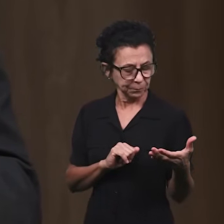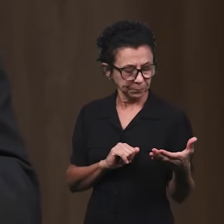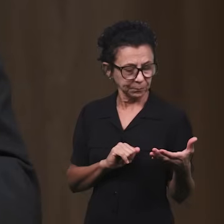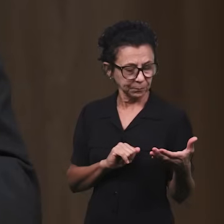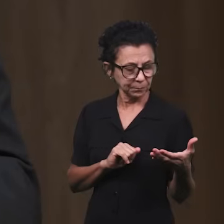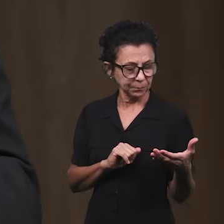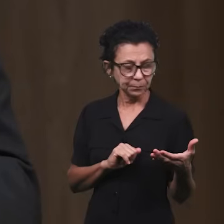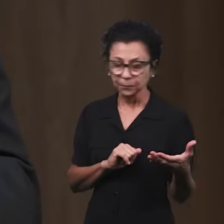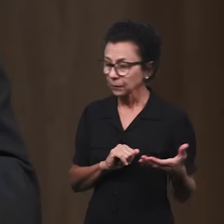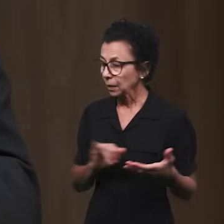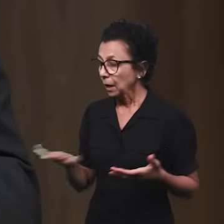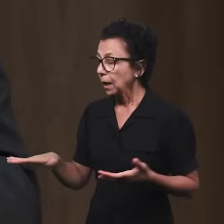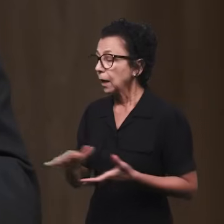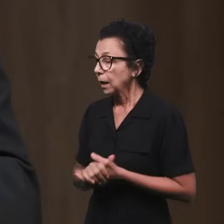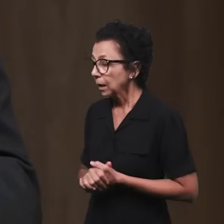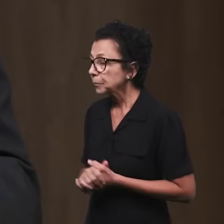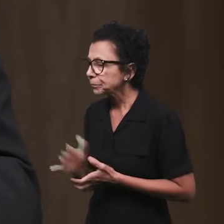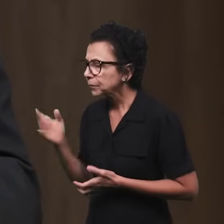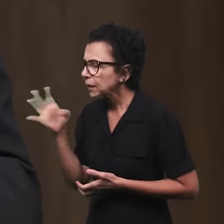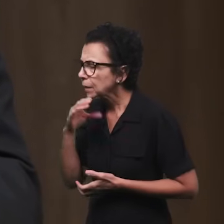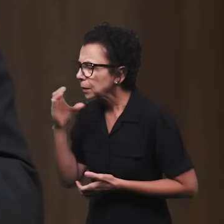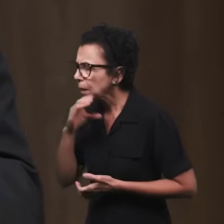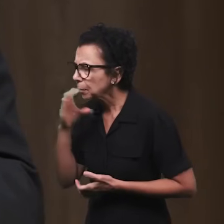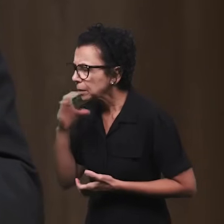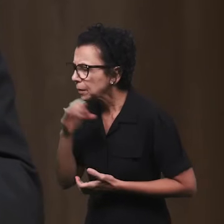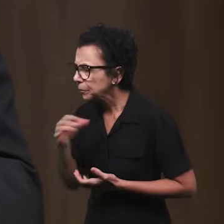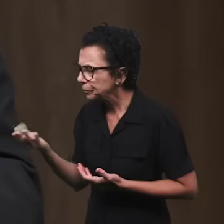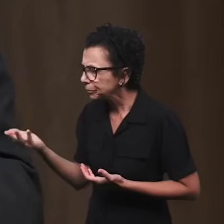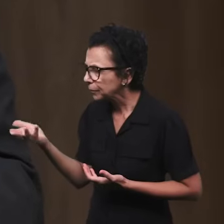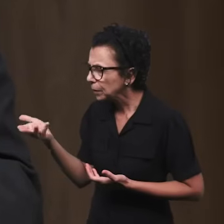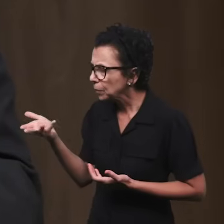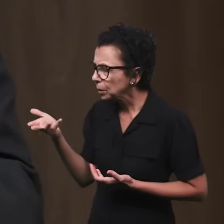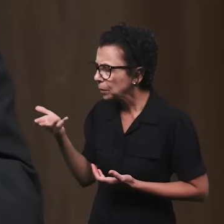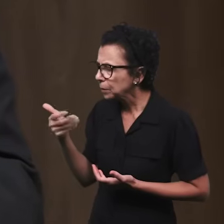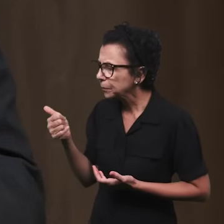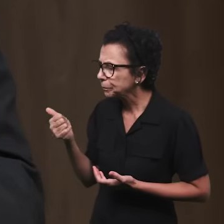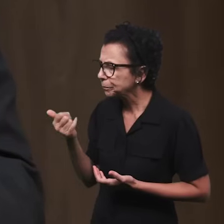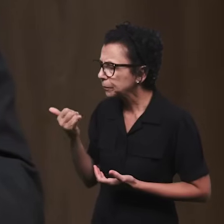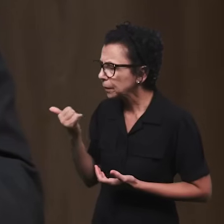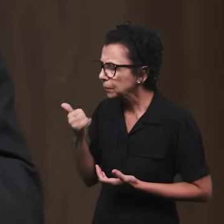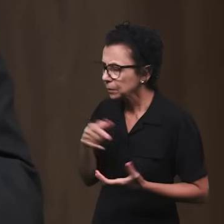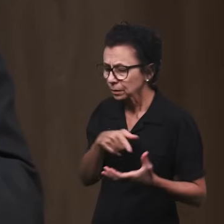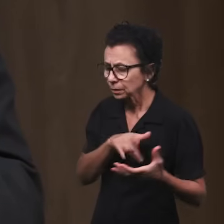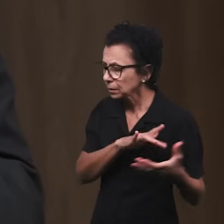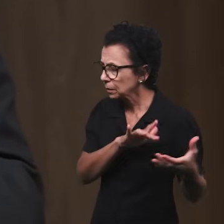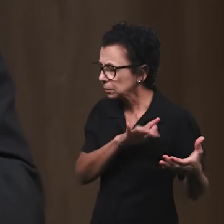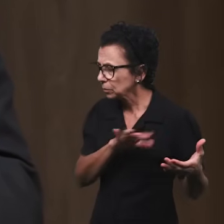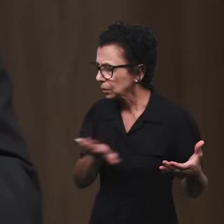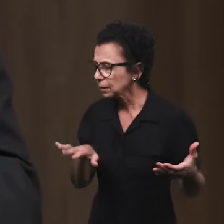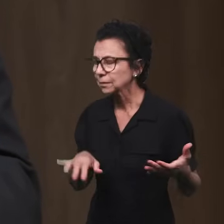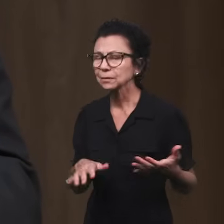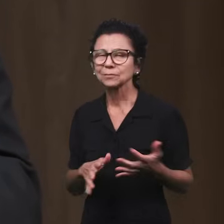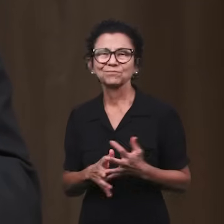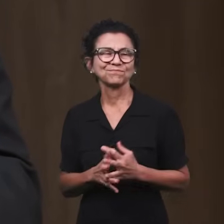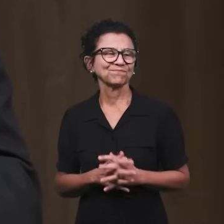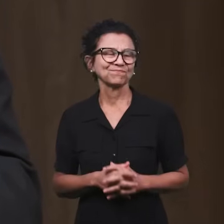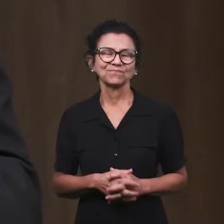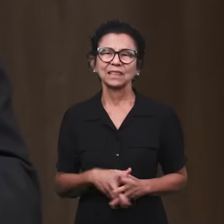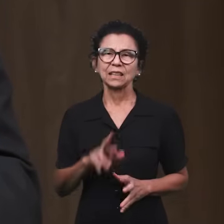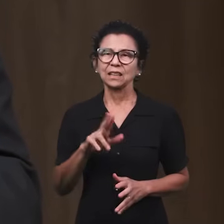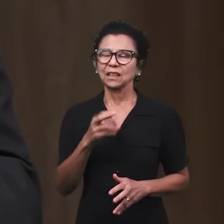Ele vai querer falar com pressa, correndo, porque ele vê que você está dividido entre ele e o celular. Isso não é